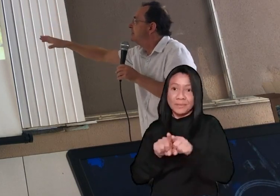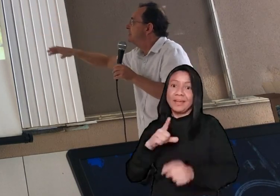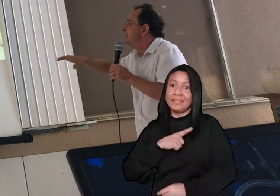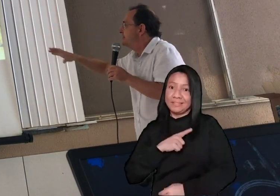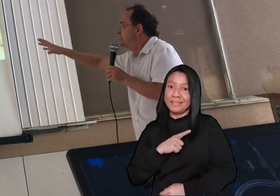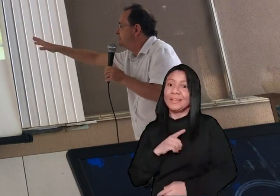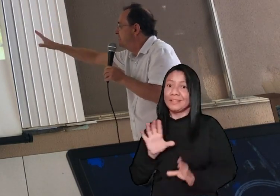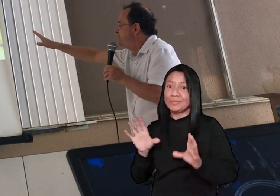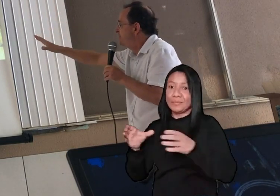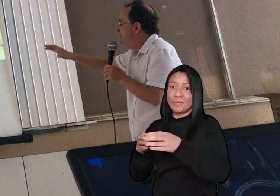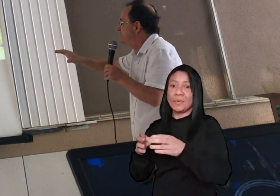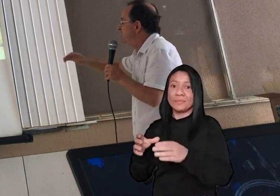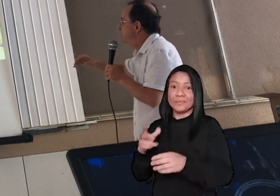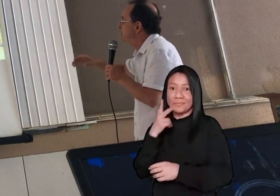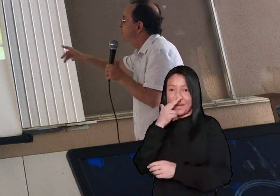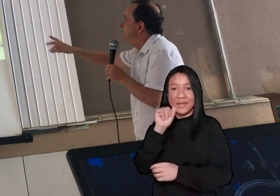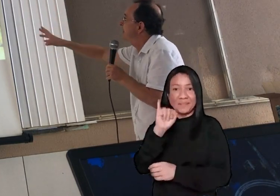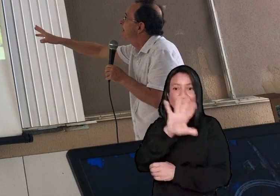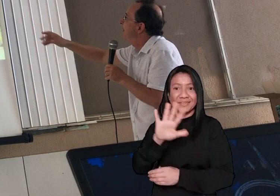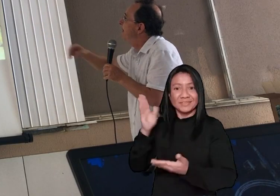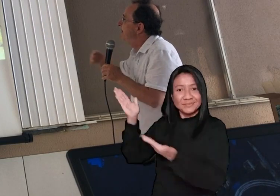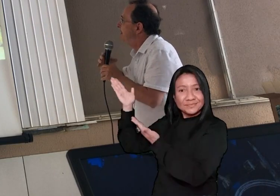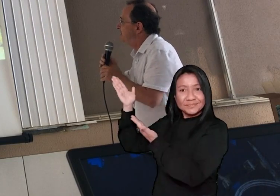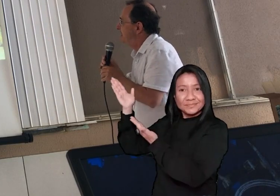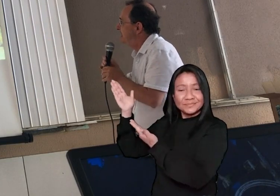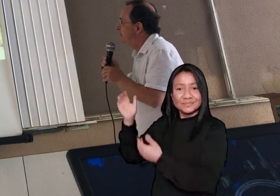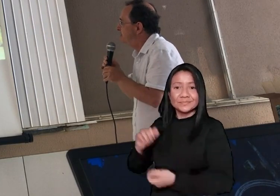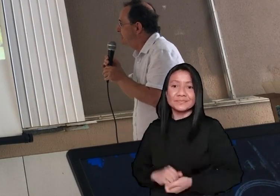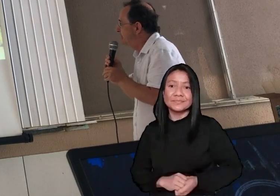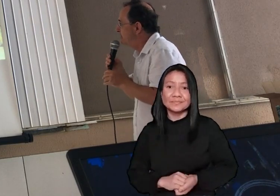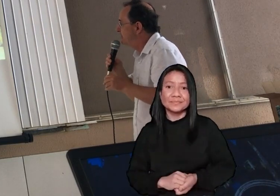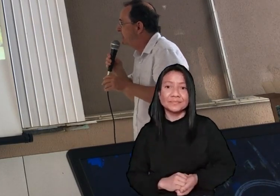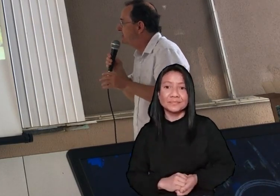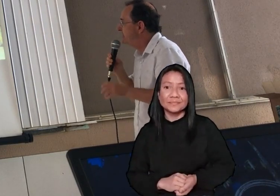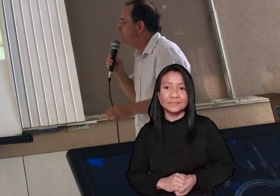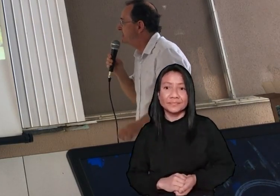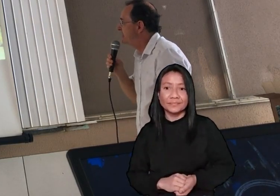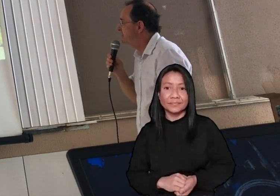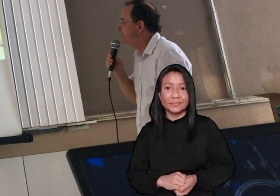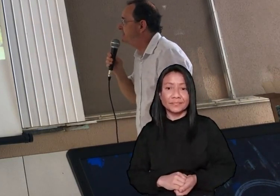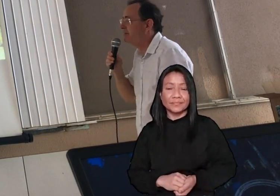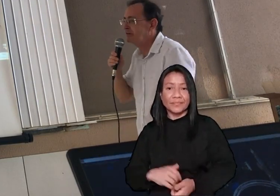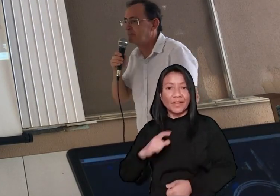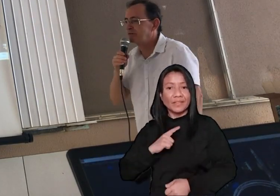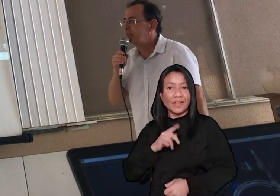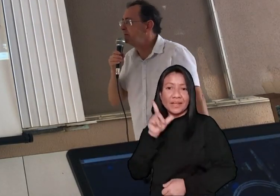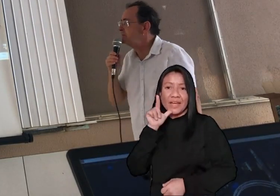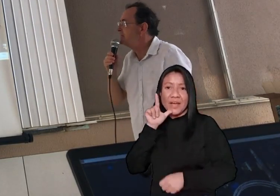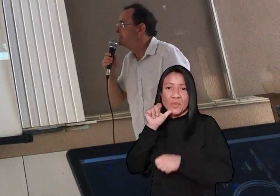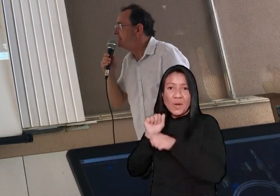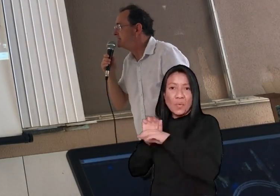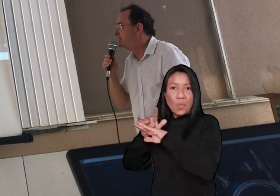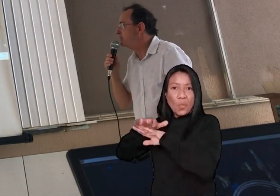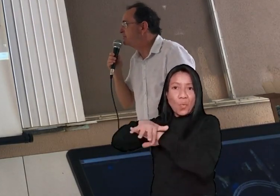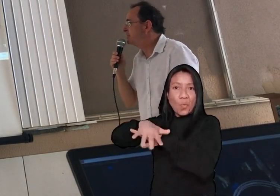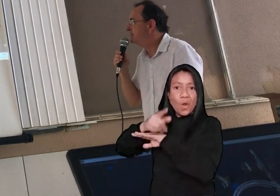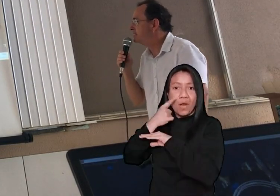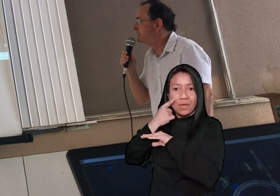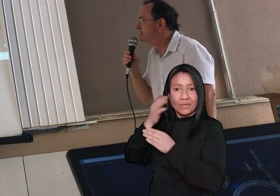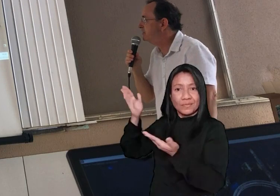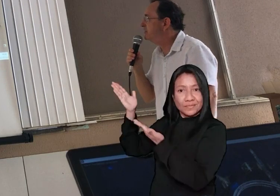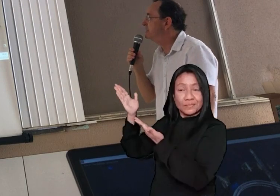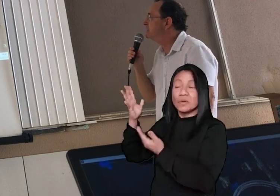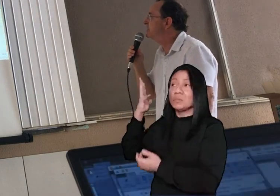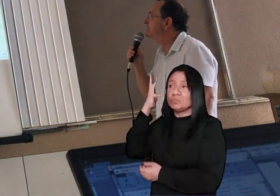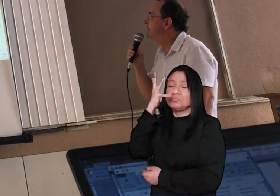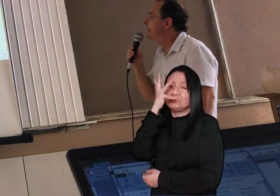aí deve ter alguma fonte, eu acho. Tá? Mas ali é também um lugar bem bonito, lá no interior de Porto União, essa gruta de Nossa